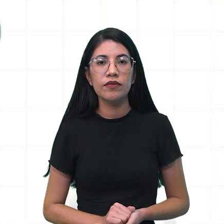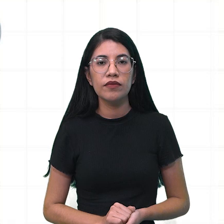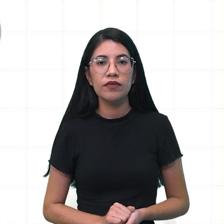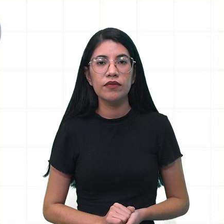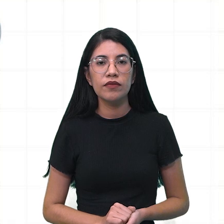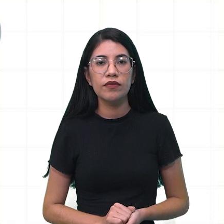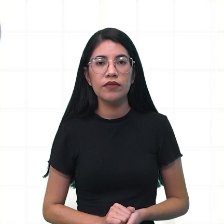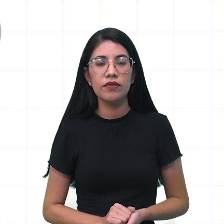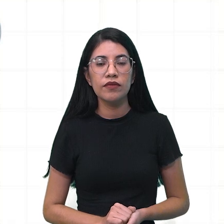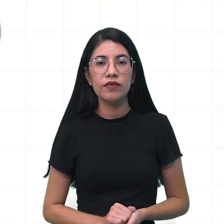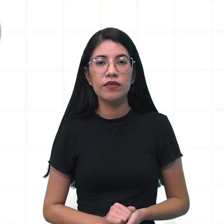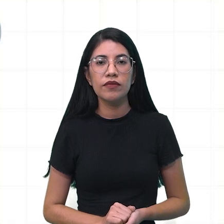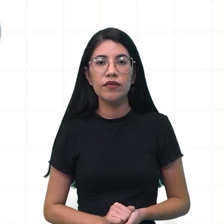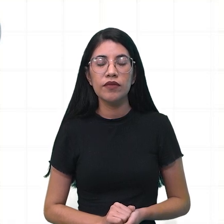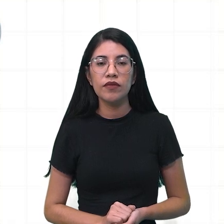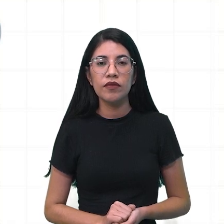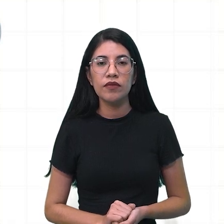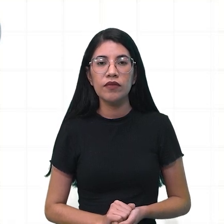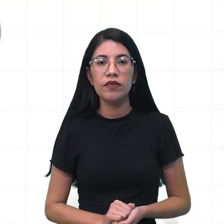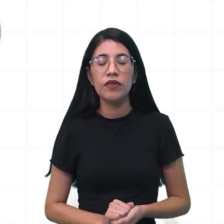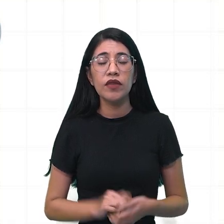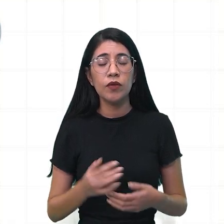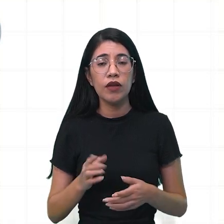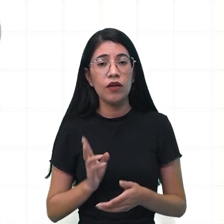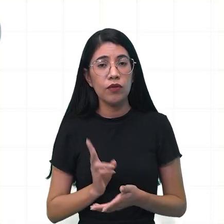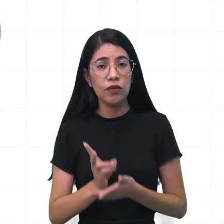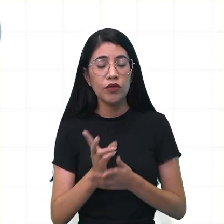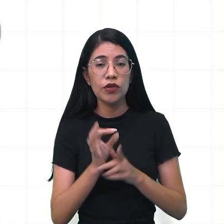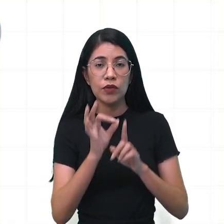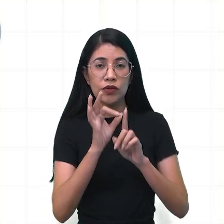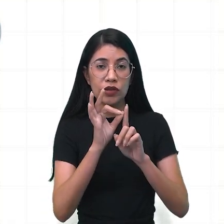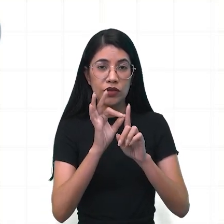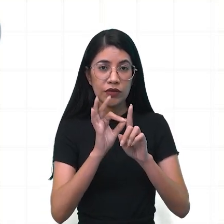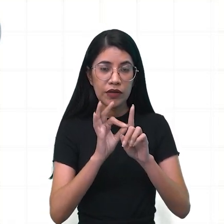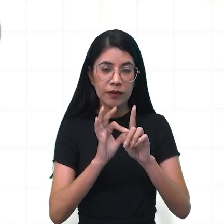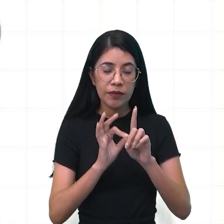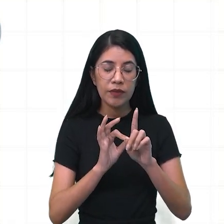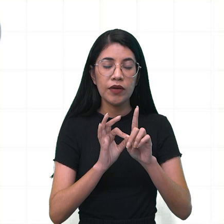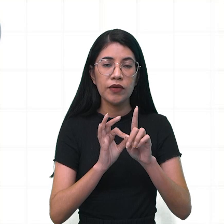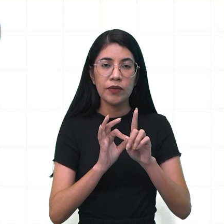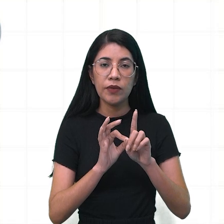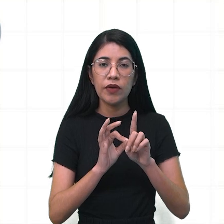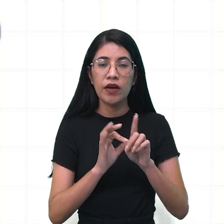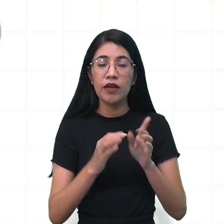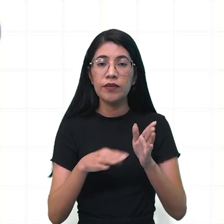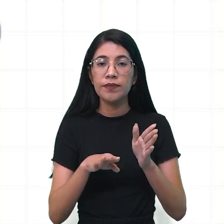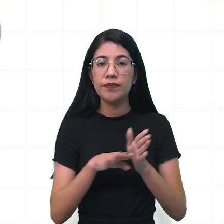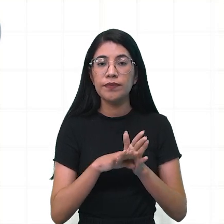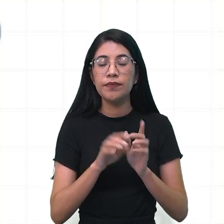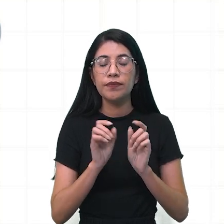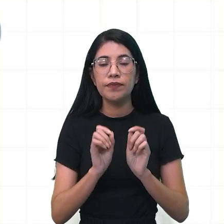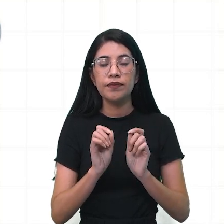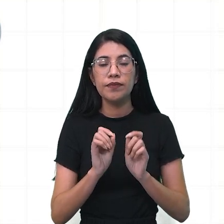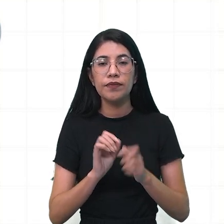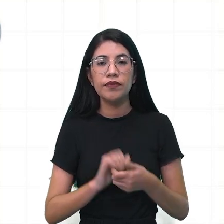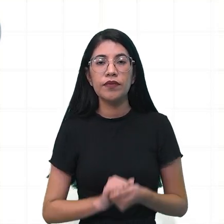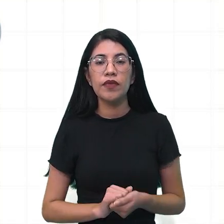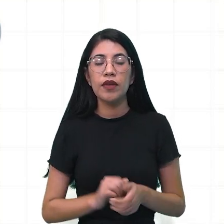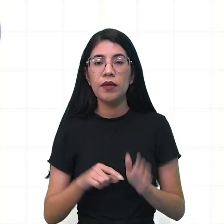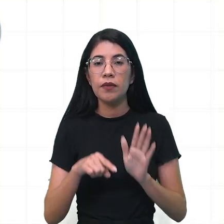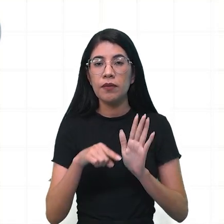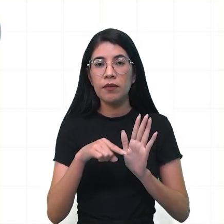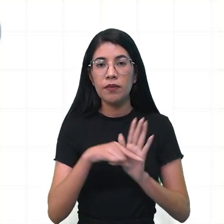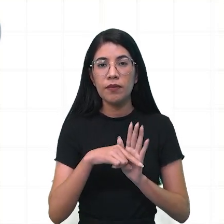gra e assim ela seguiu caindo até chegar em